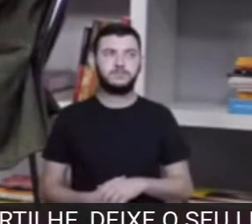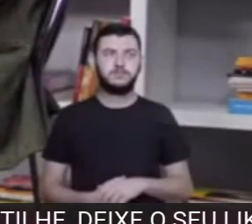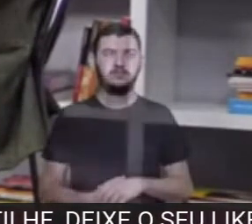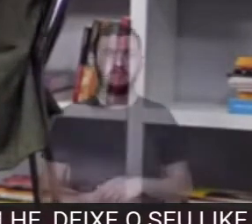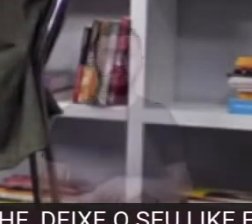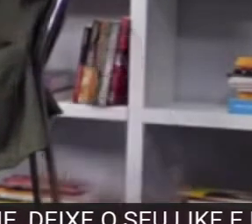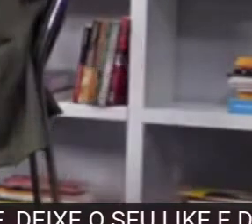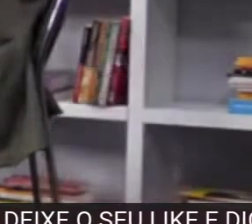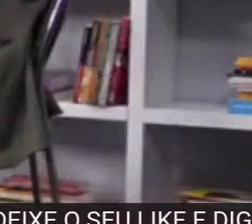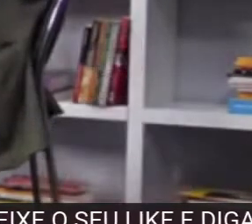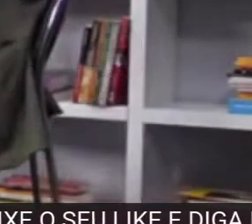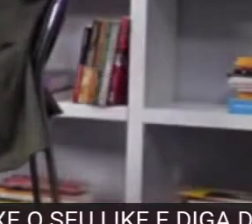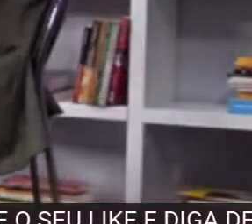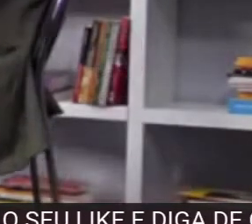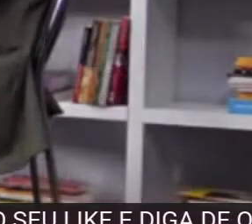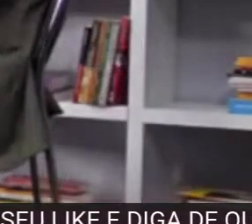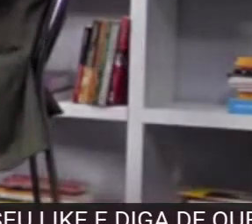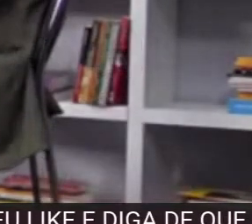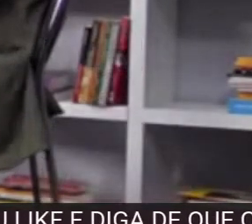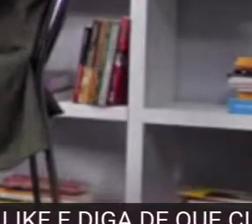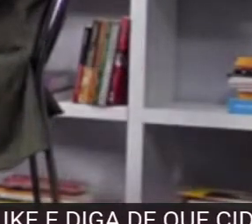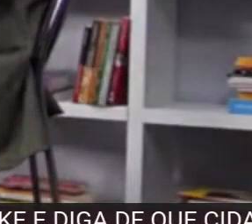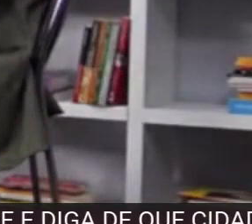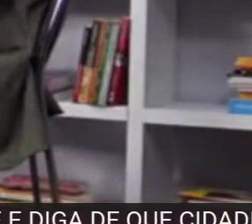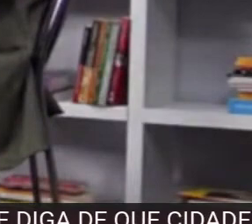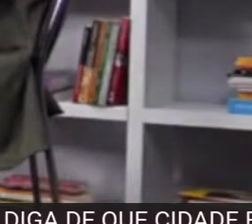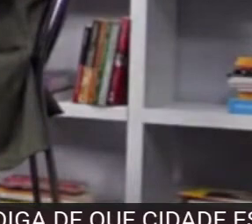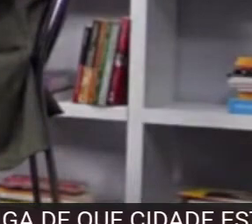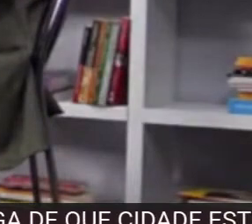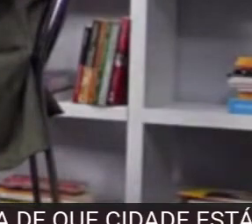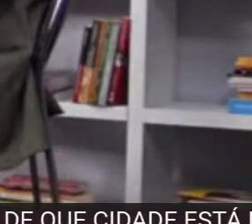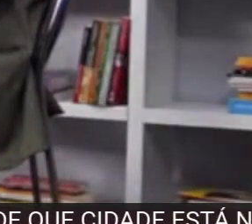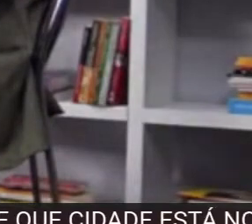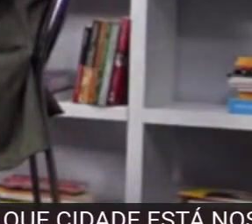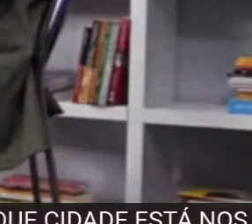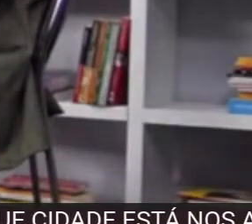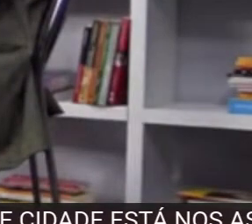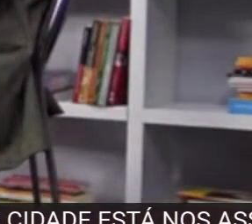Gleisi Hoffmann, para bater um papo inicial com a gente.